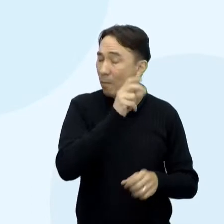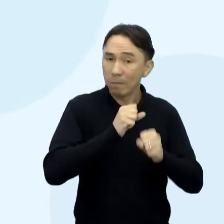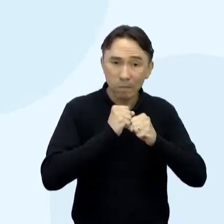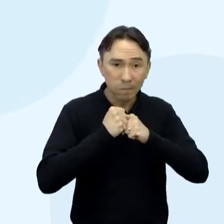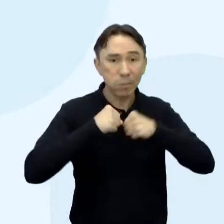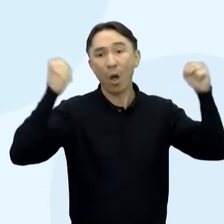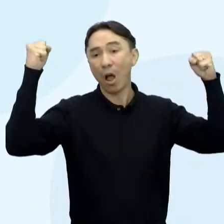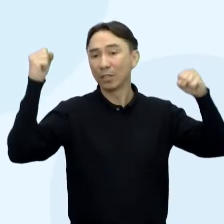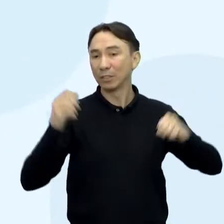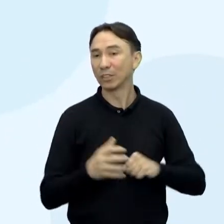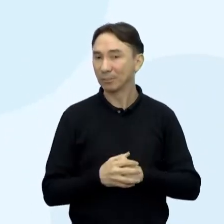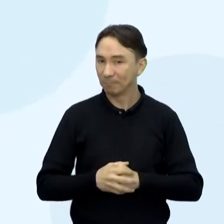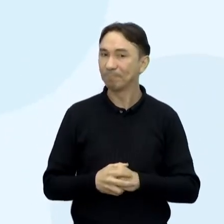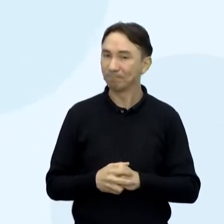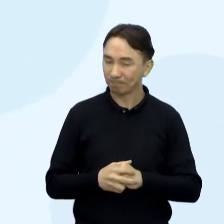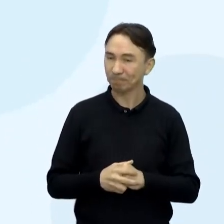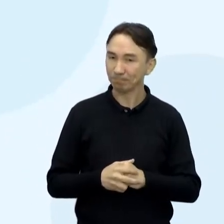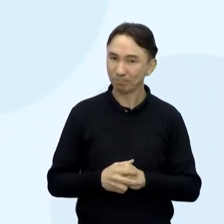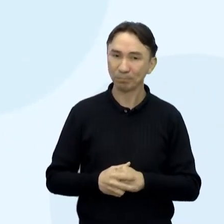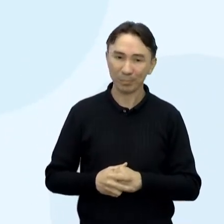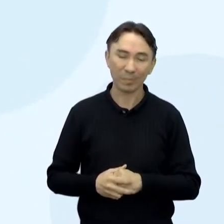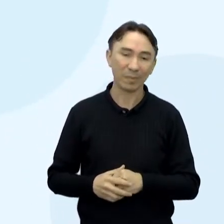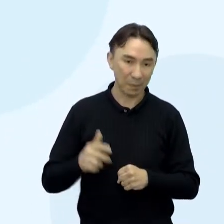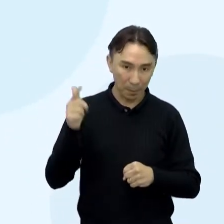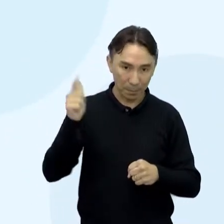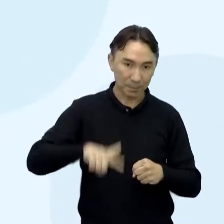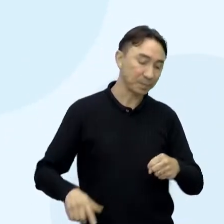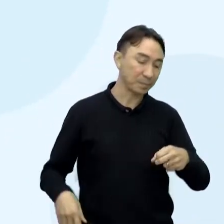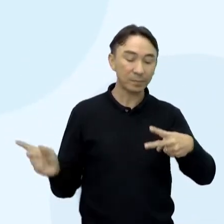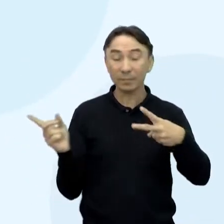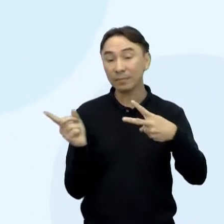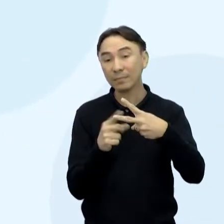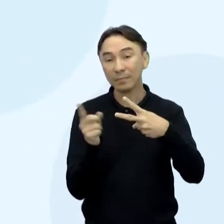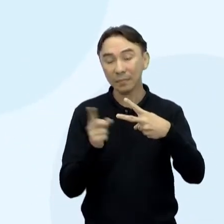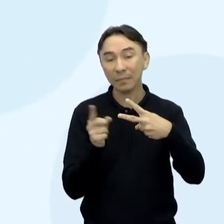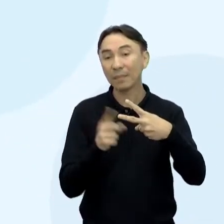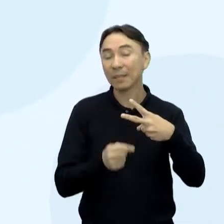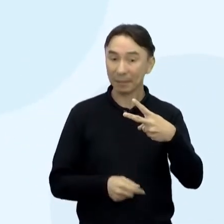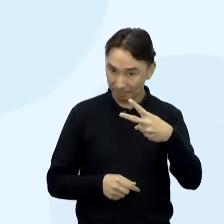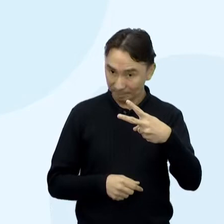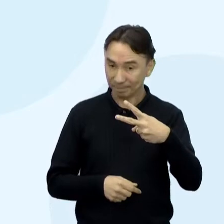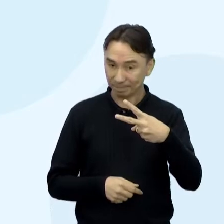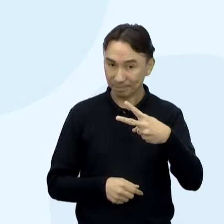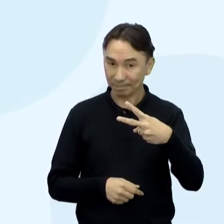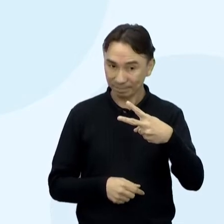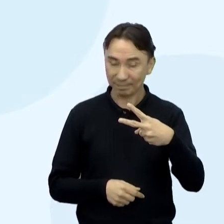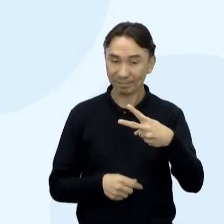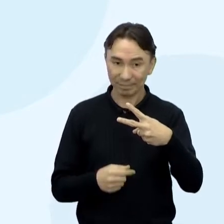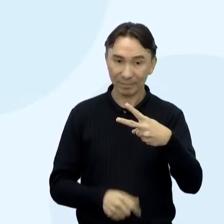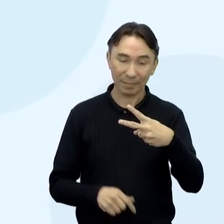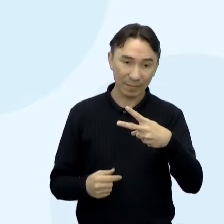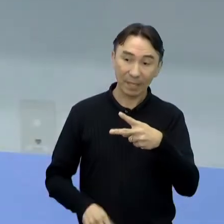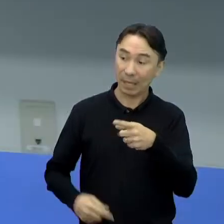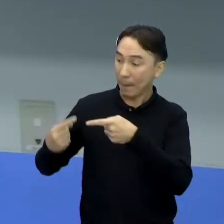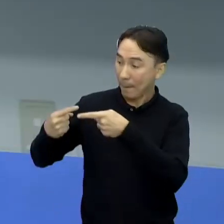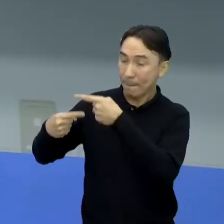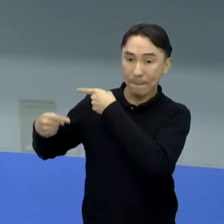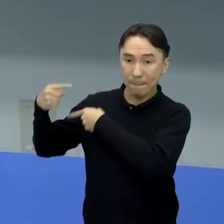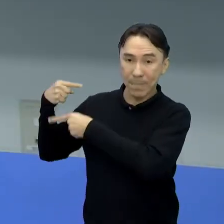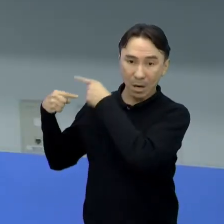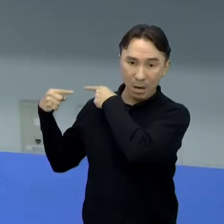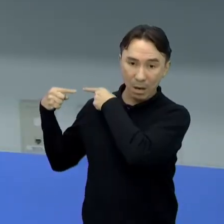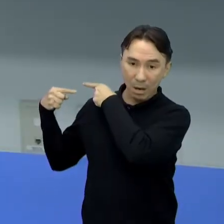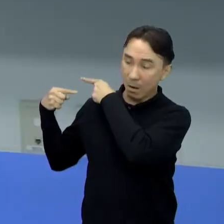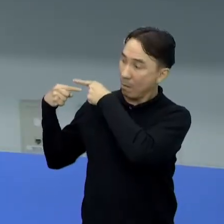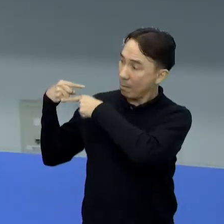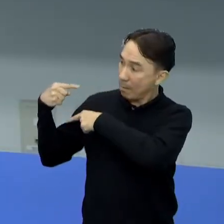para o LED aqui, a questão da tradição. Uma festa, ela embasa